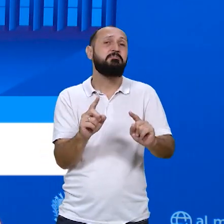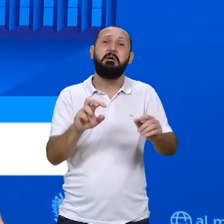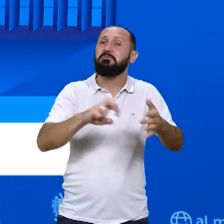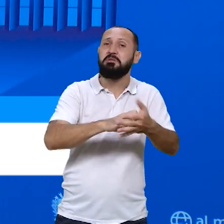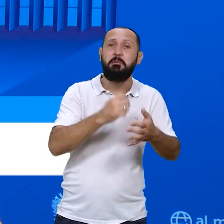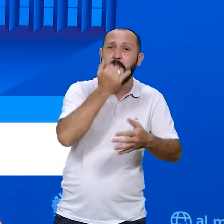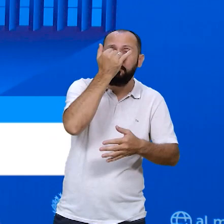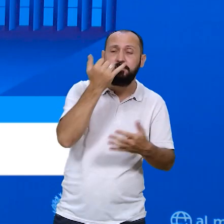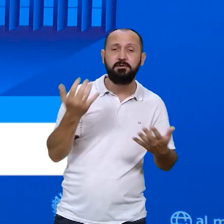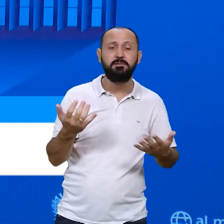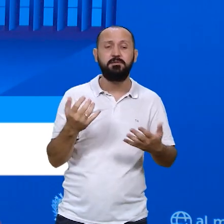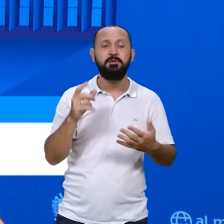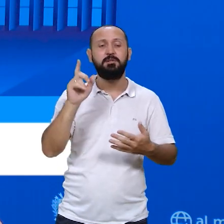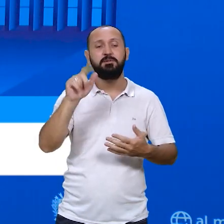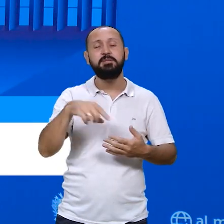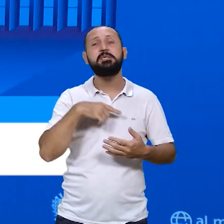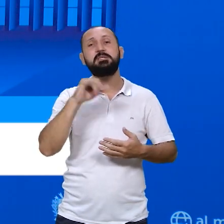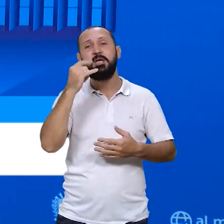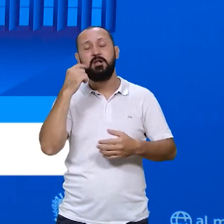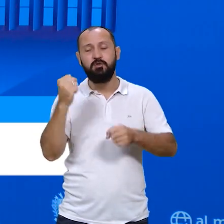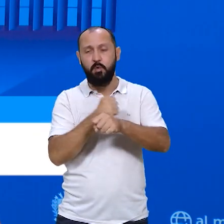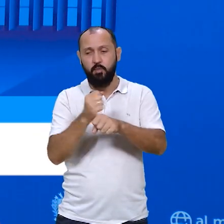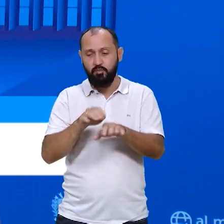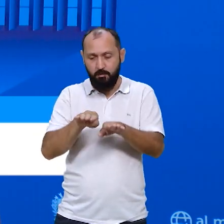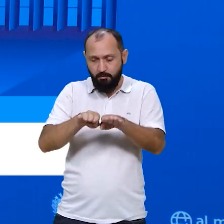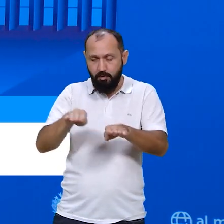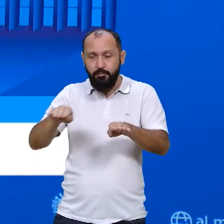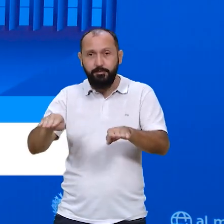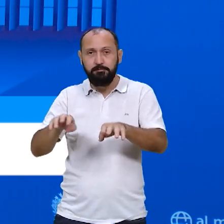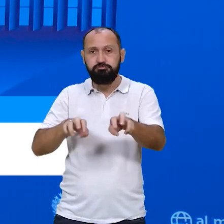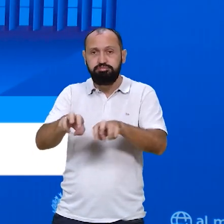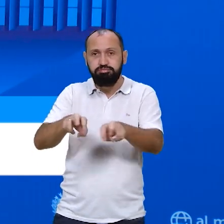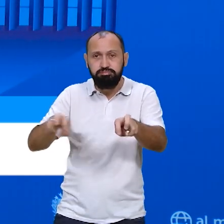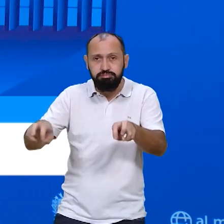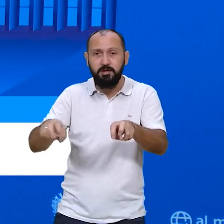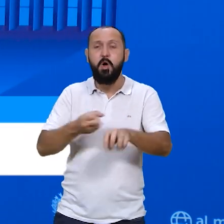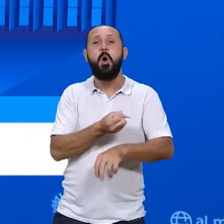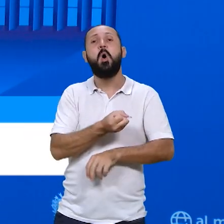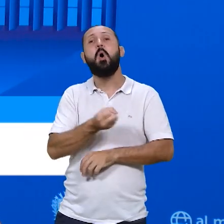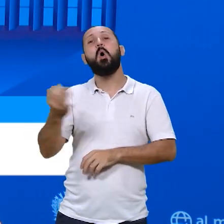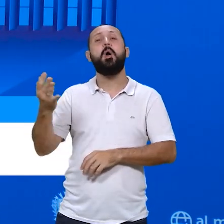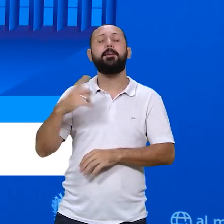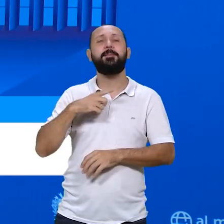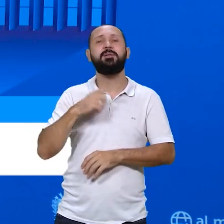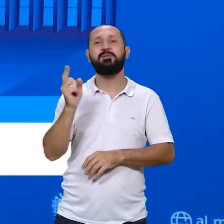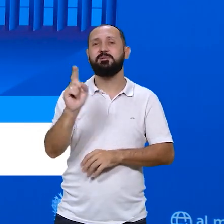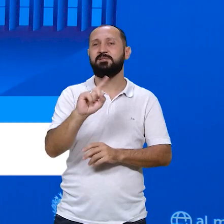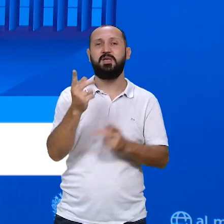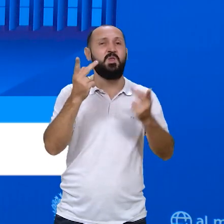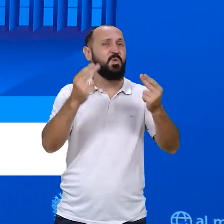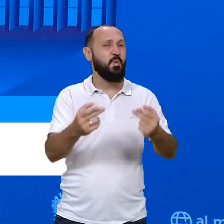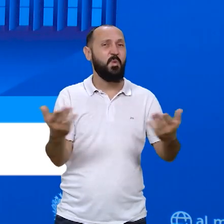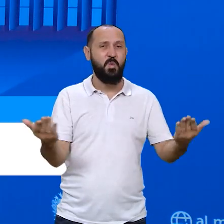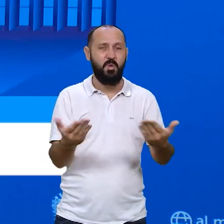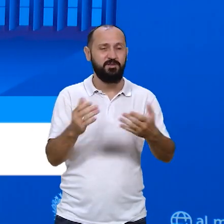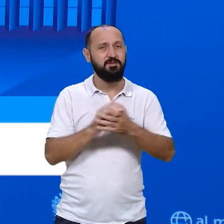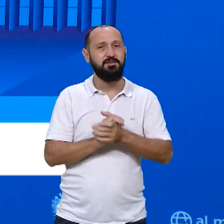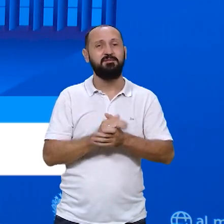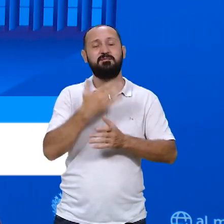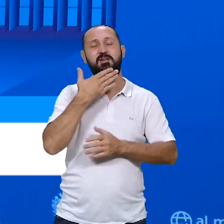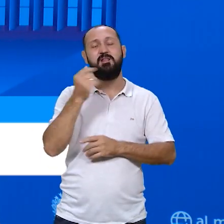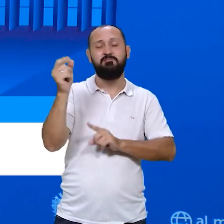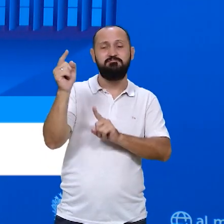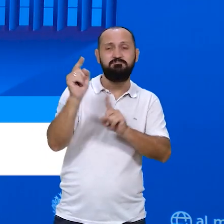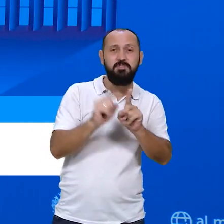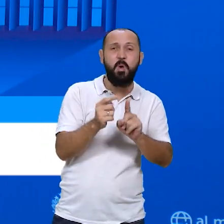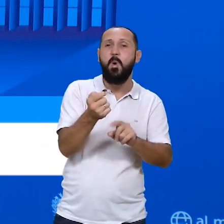vítimas fatais ou não, existem. E se a rodovia tivesse duplicada, com certeza esse número não